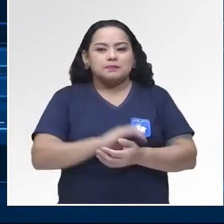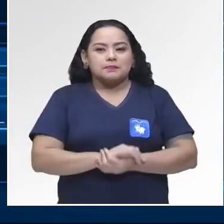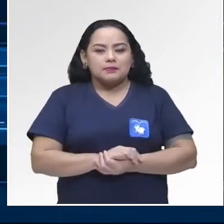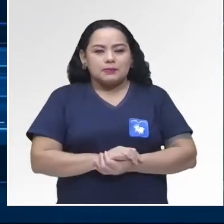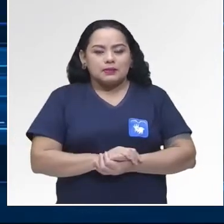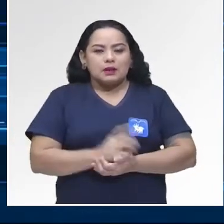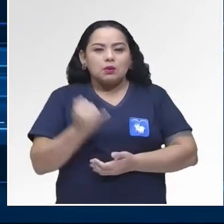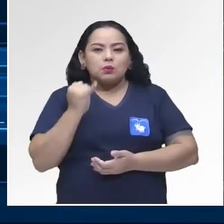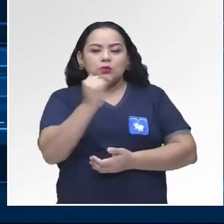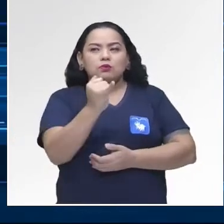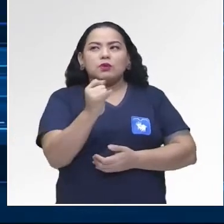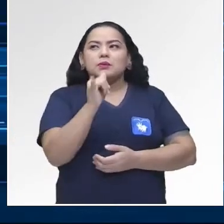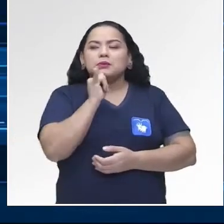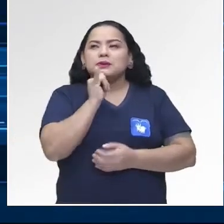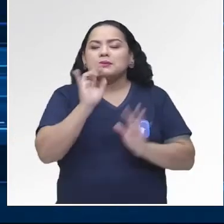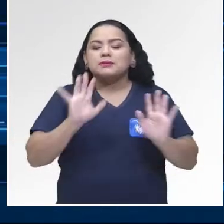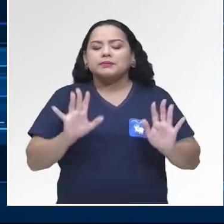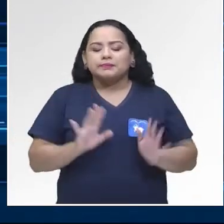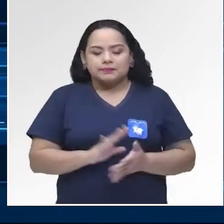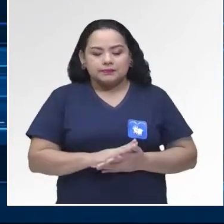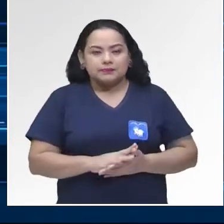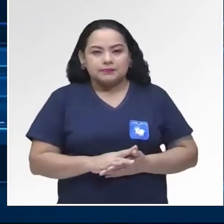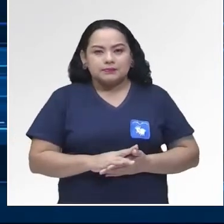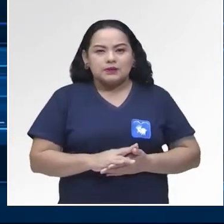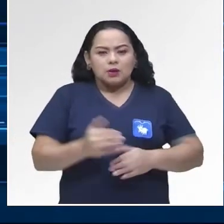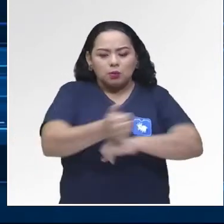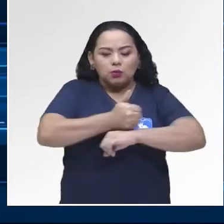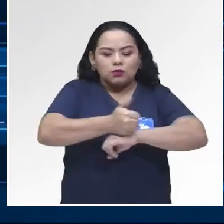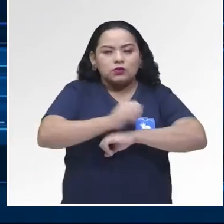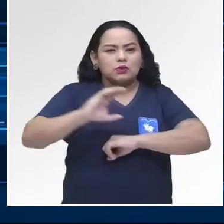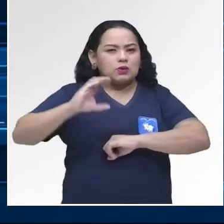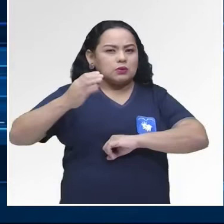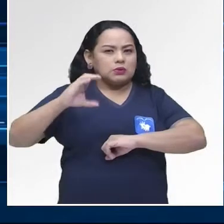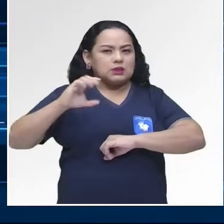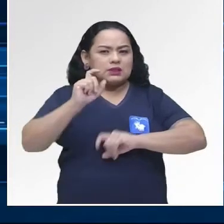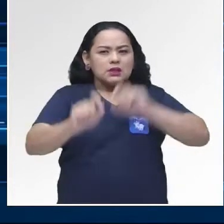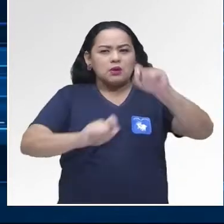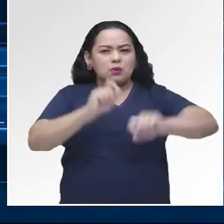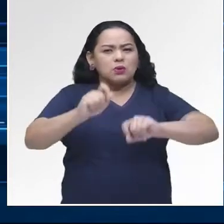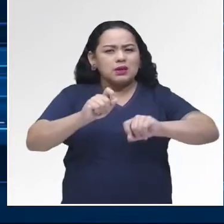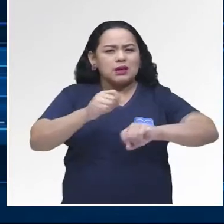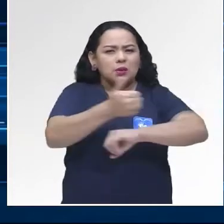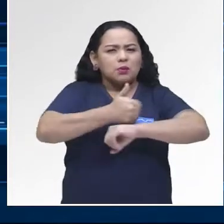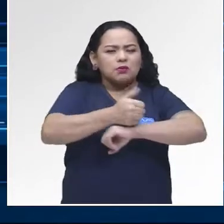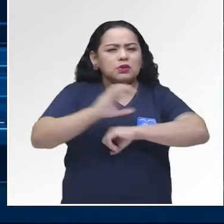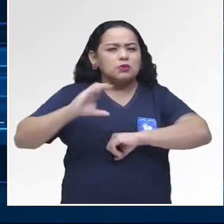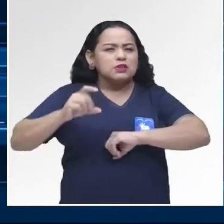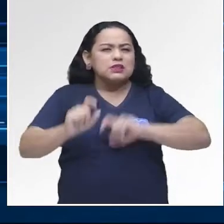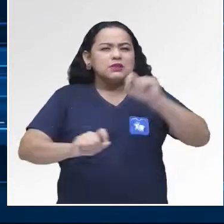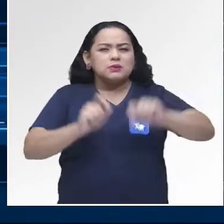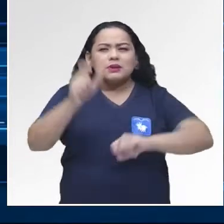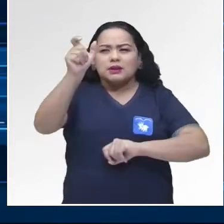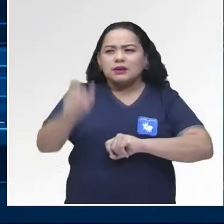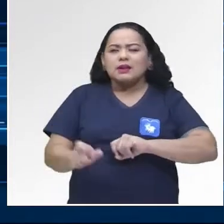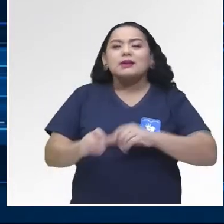Quando a gente fala, por exemplo, de cientista, o que é um cientista? Quem é o cientista,